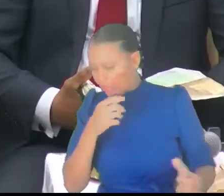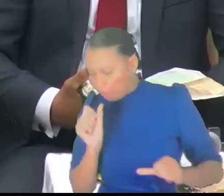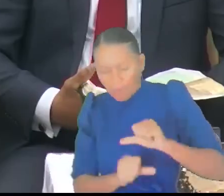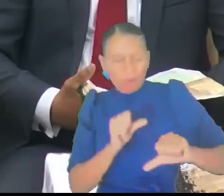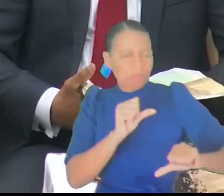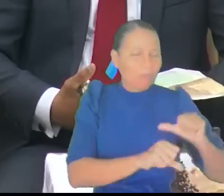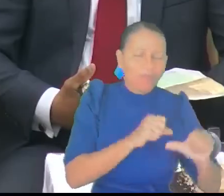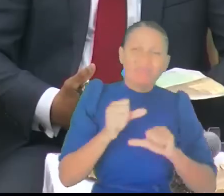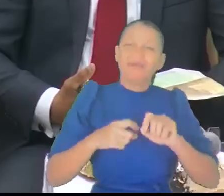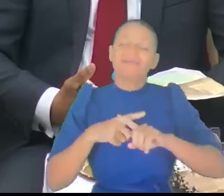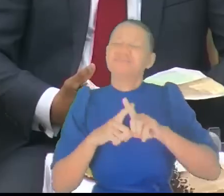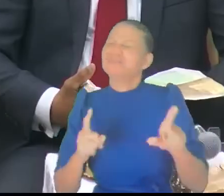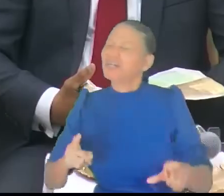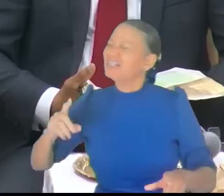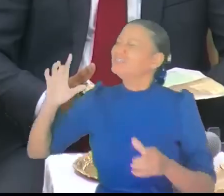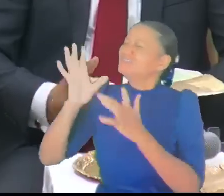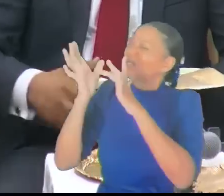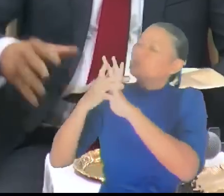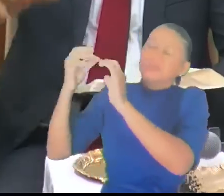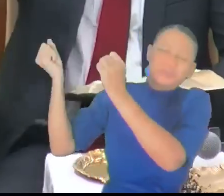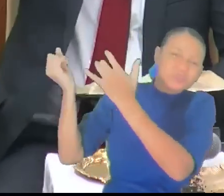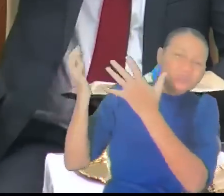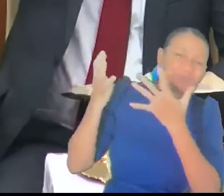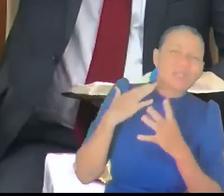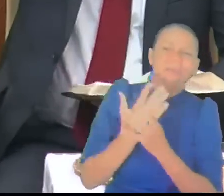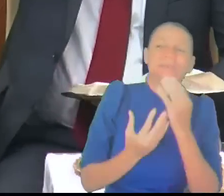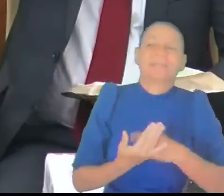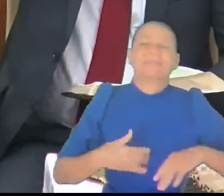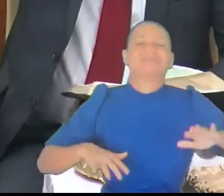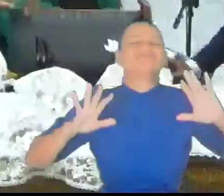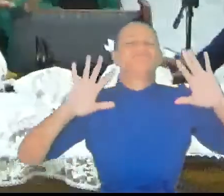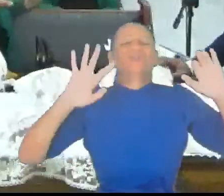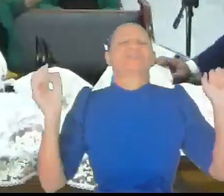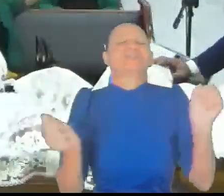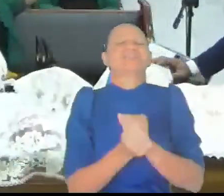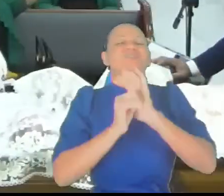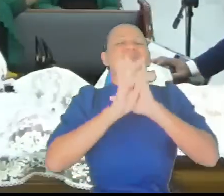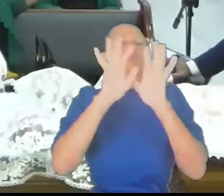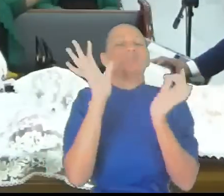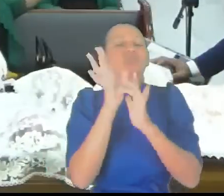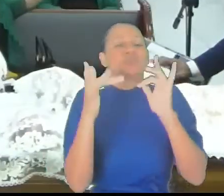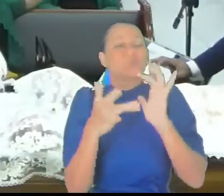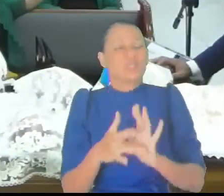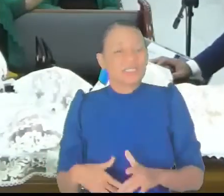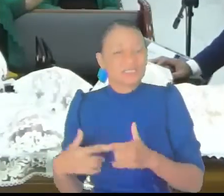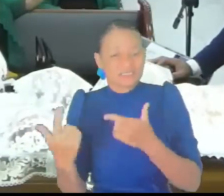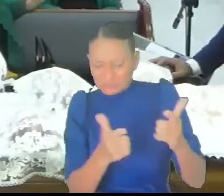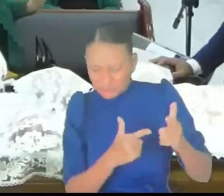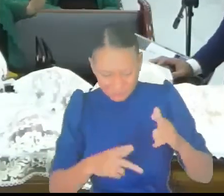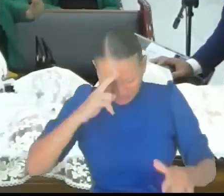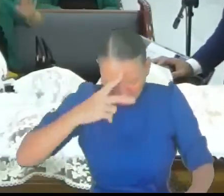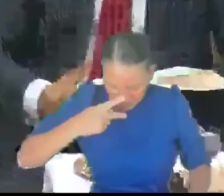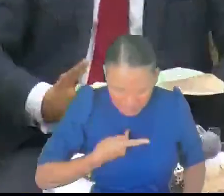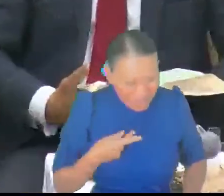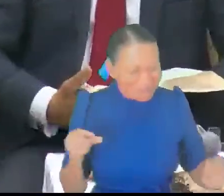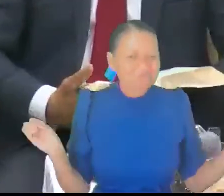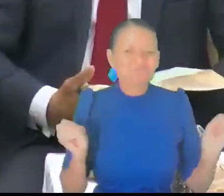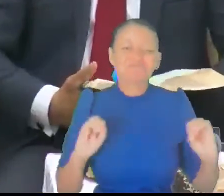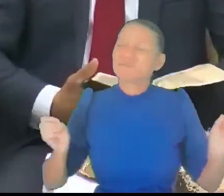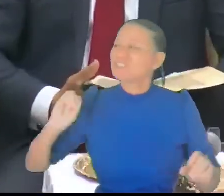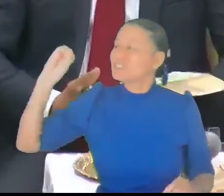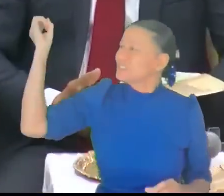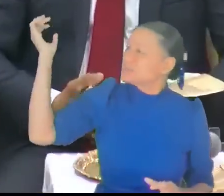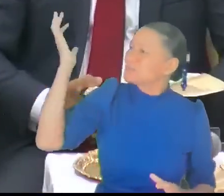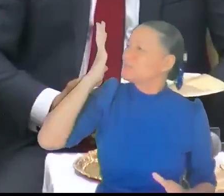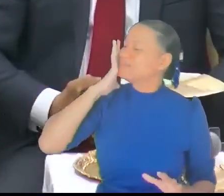está brilhando. Quem pode levantar a mão e dar glória para Jesus? Tu não tem luz própria, e a luz que recebe é